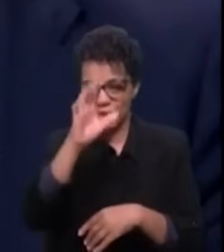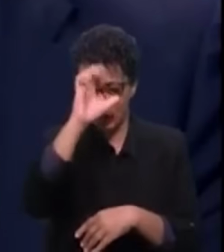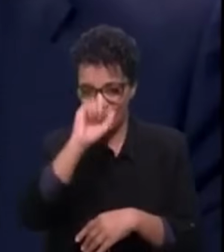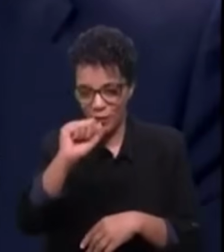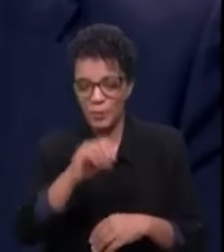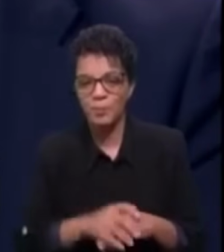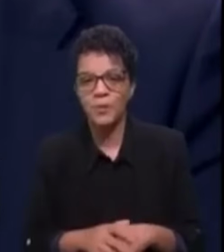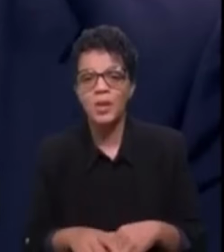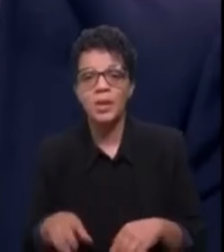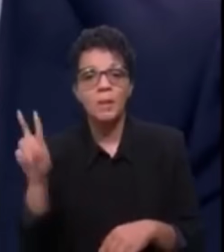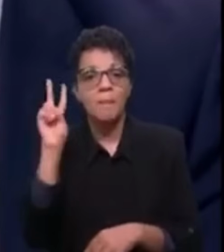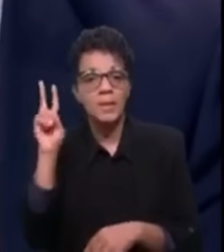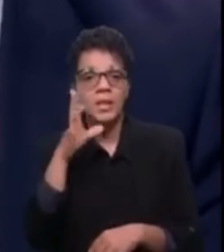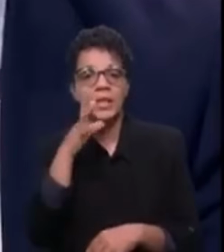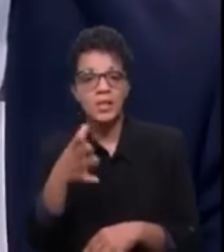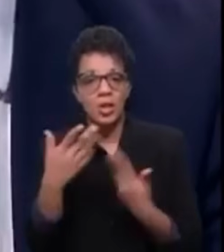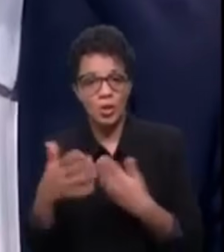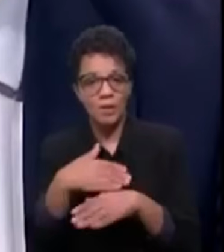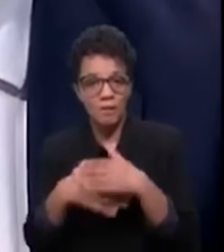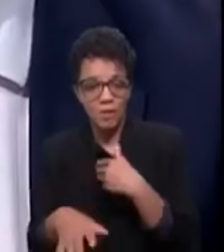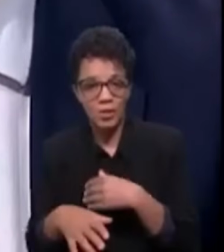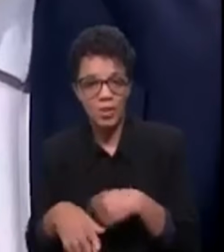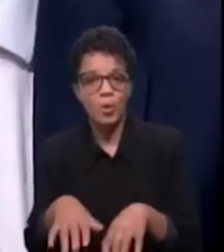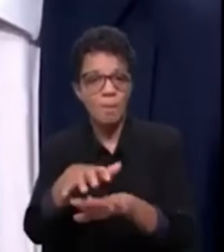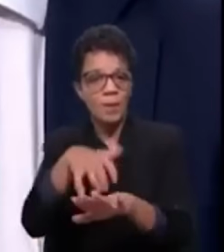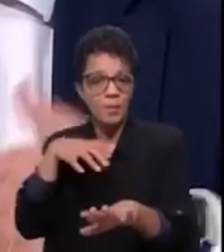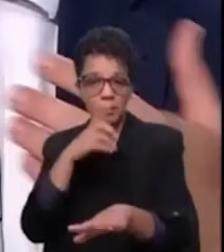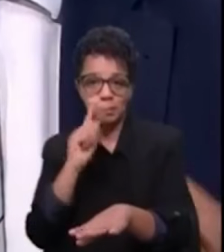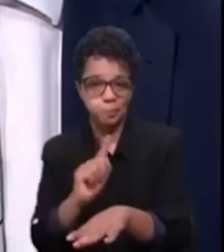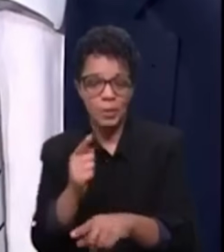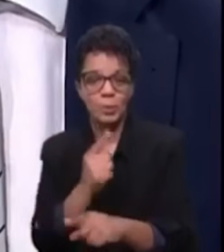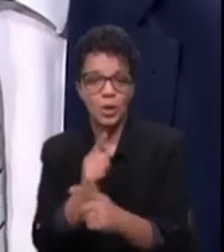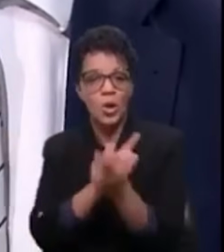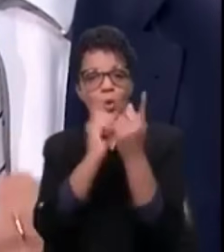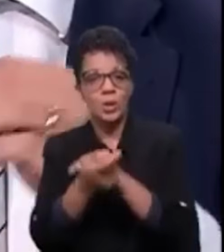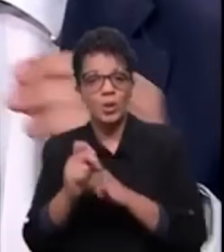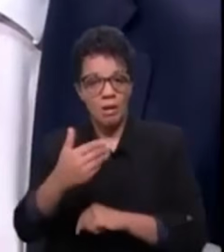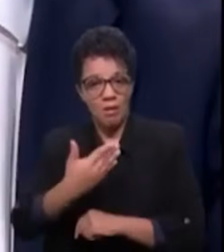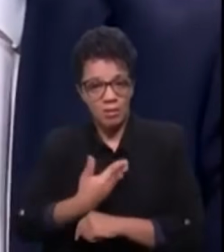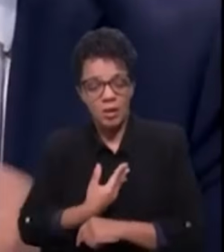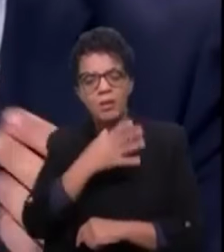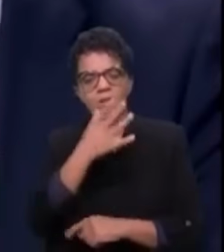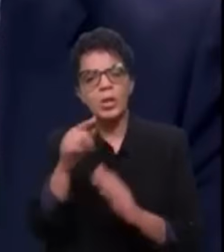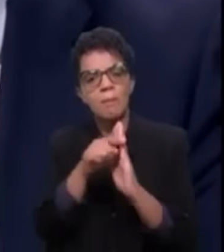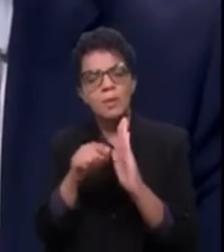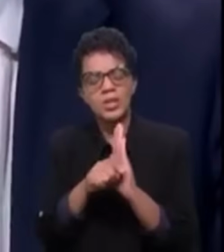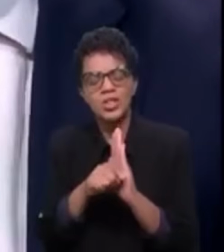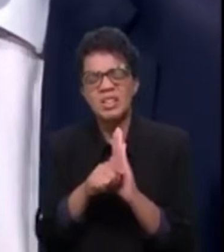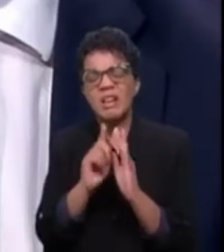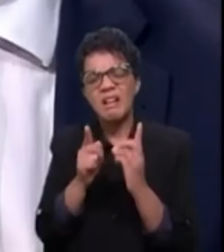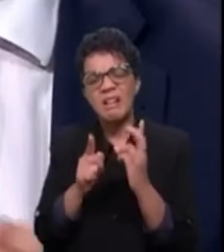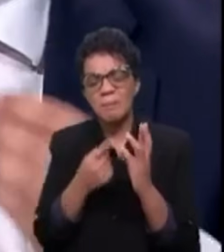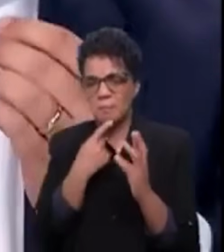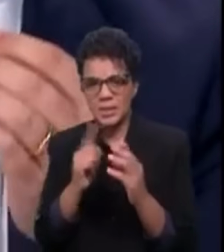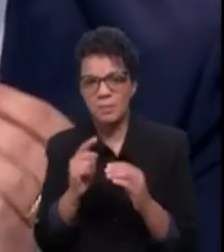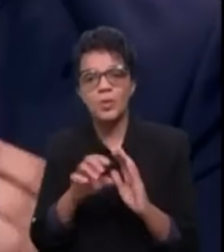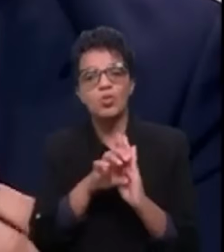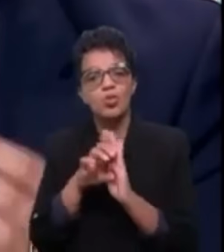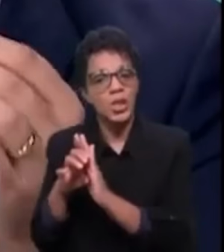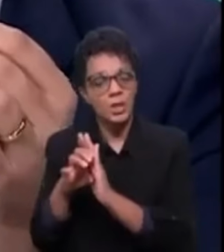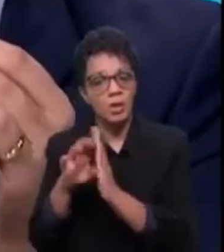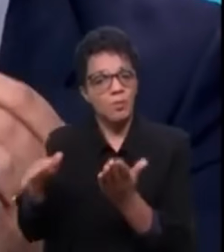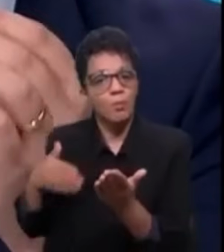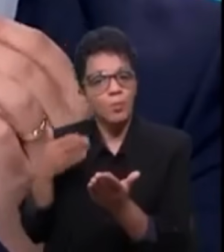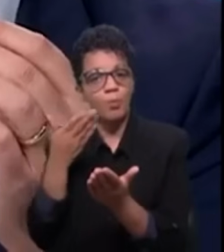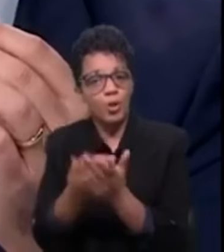o PSD diz que vai fazer agora o que não fez no Parlamento porque ao contrário da Ad que agora diz que tem umas medidas que ninguém percebe quais são o chega apresentou